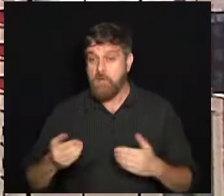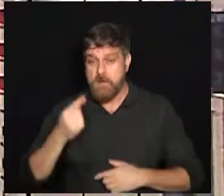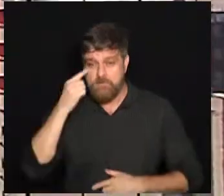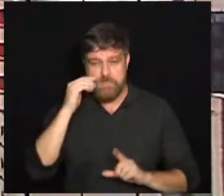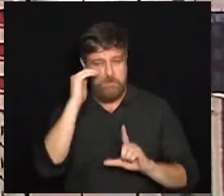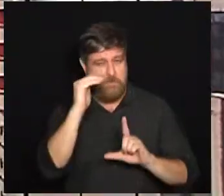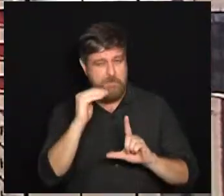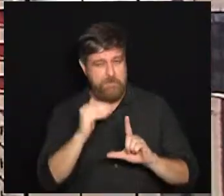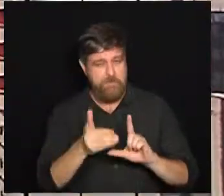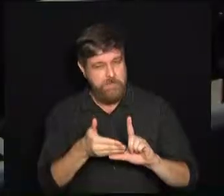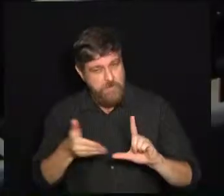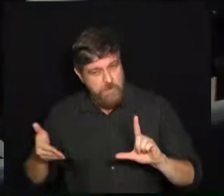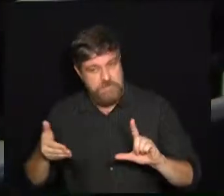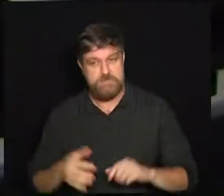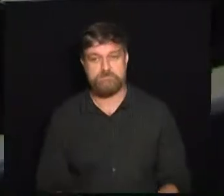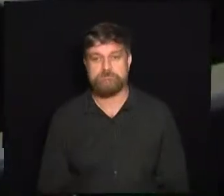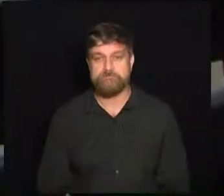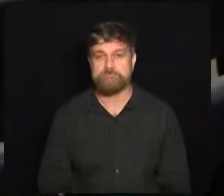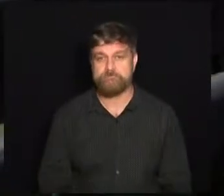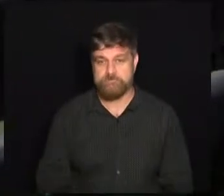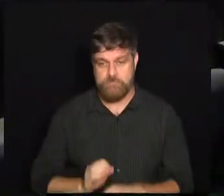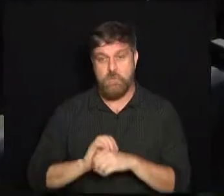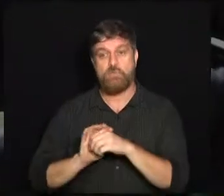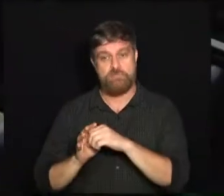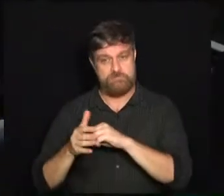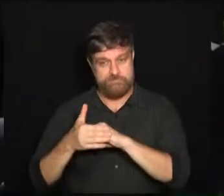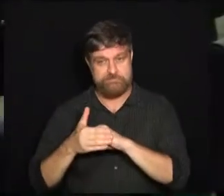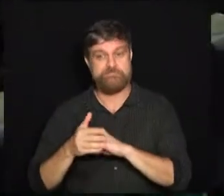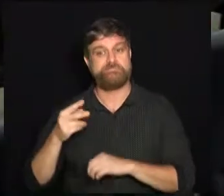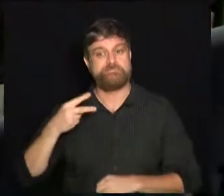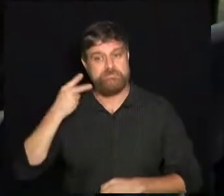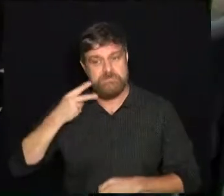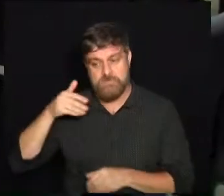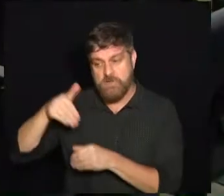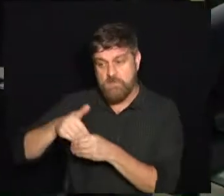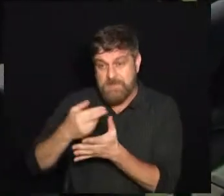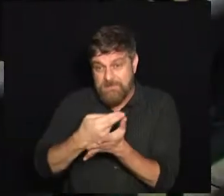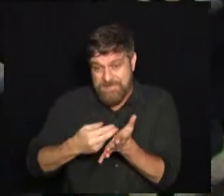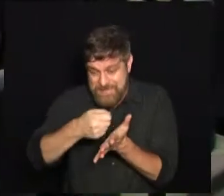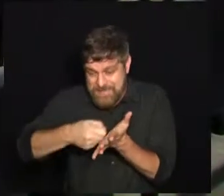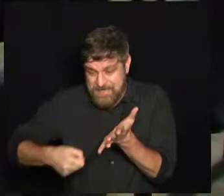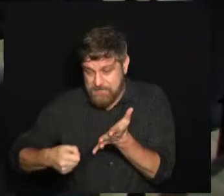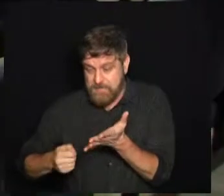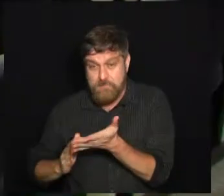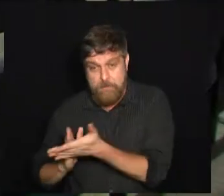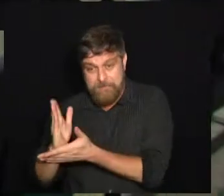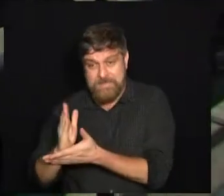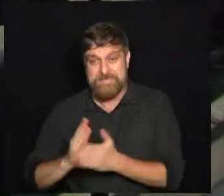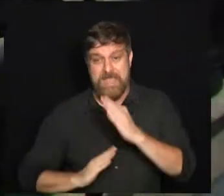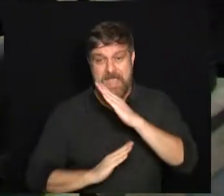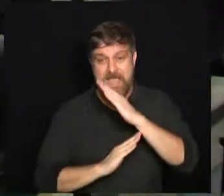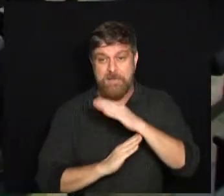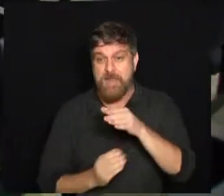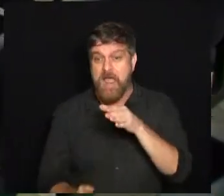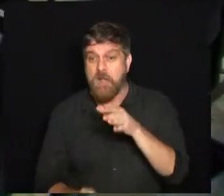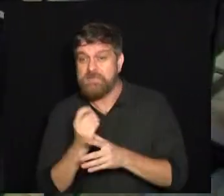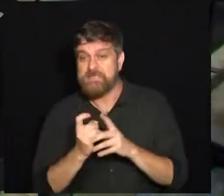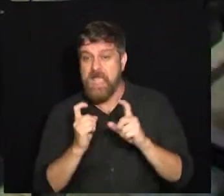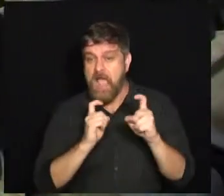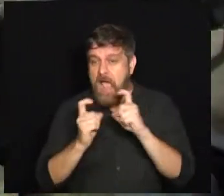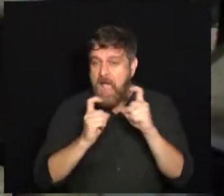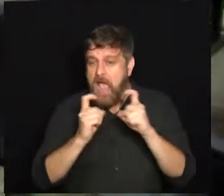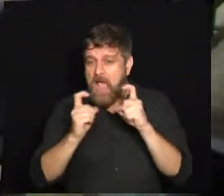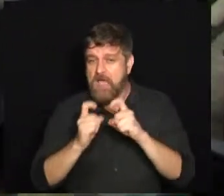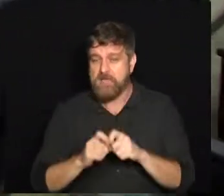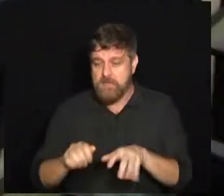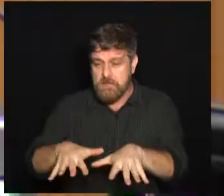os destaques de hoje. Coronavírus. Vereadores aprovam requerimento para que Câmara possa realizar reuniões